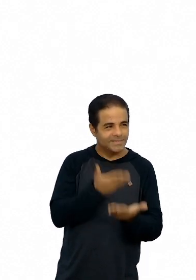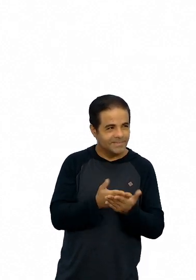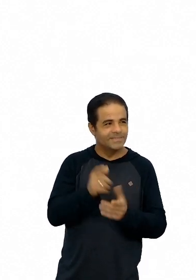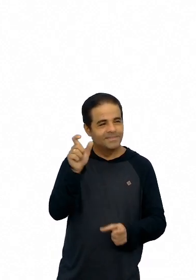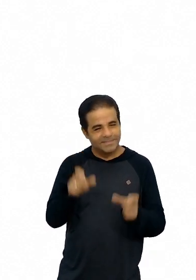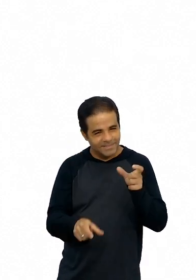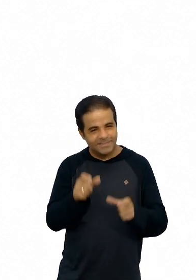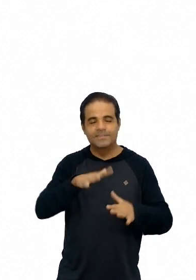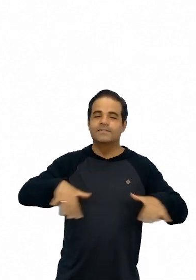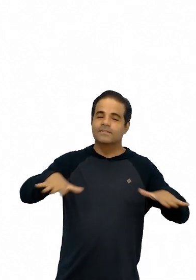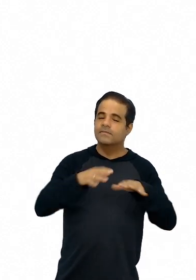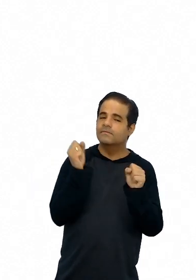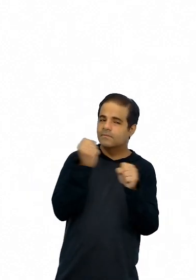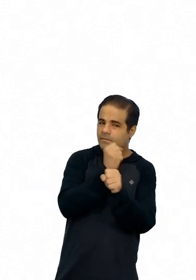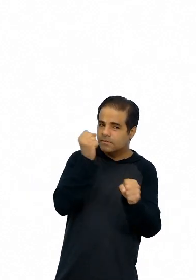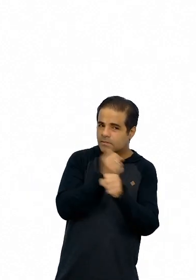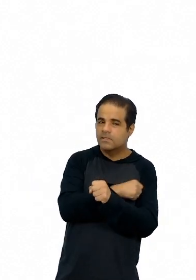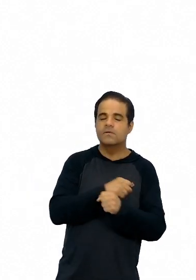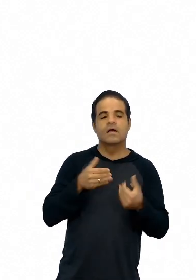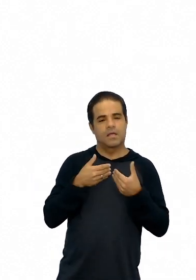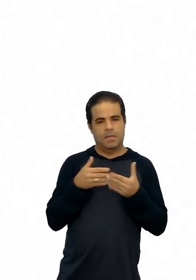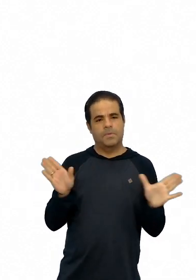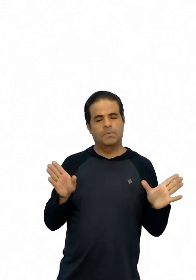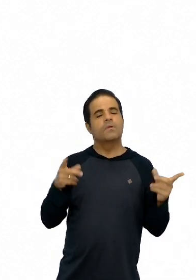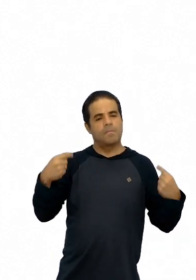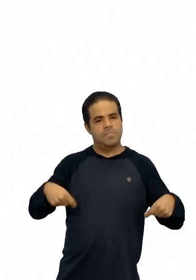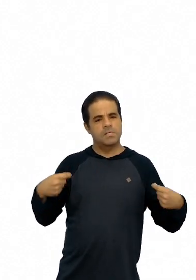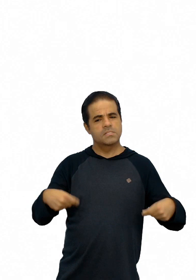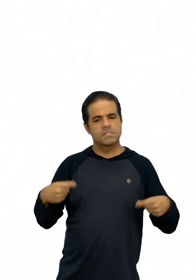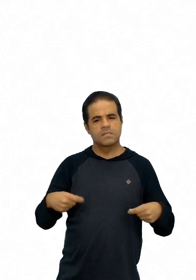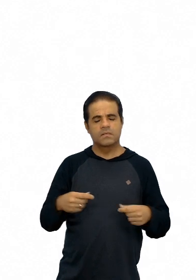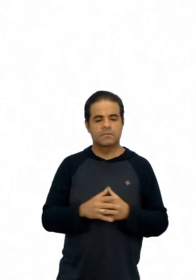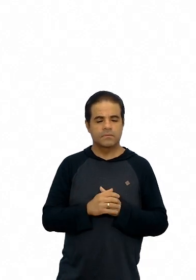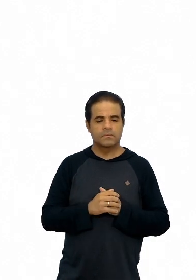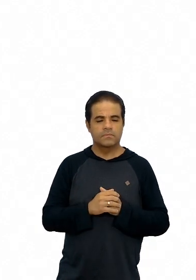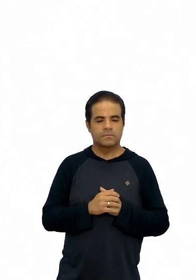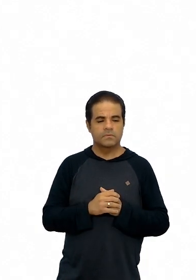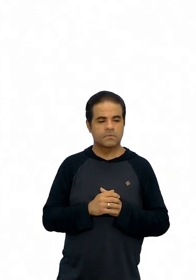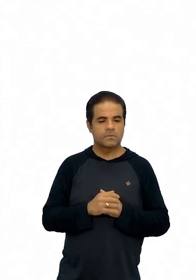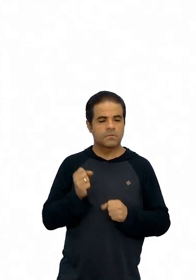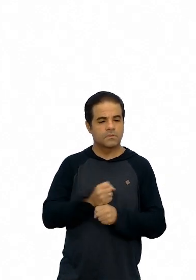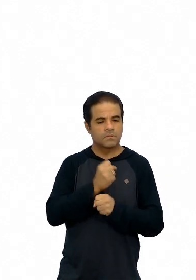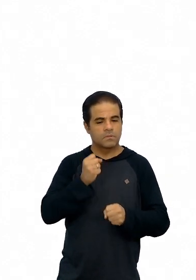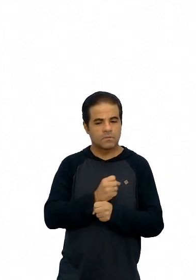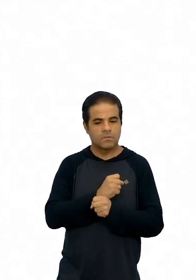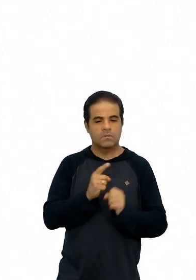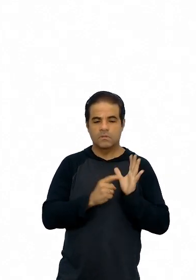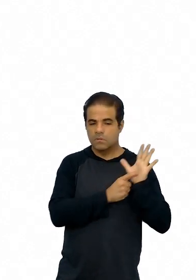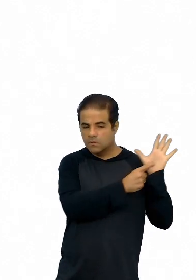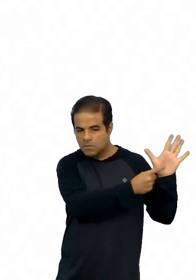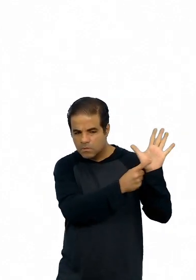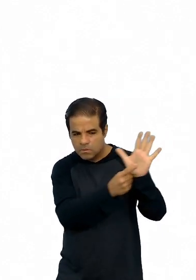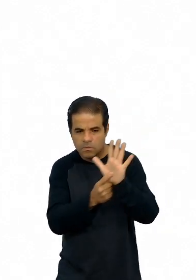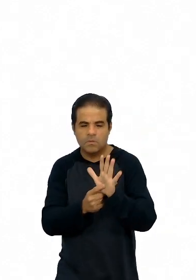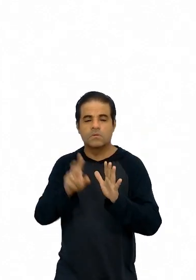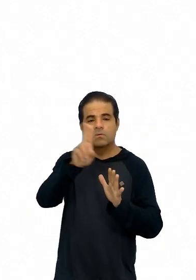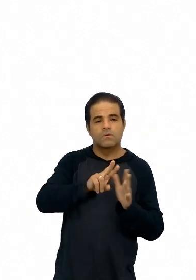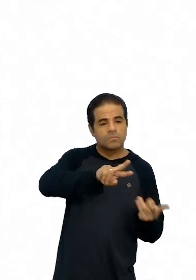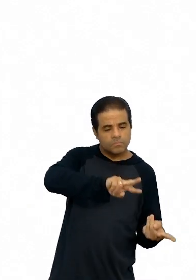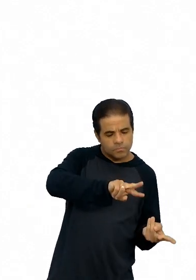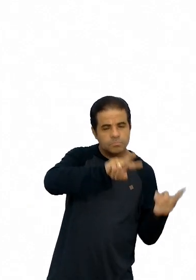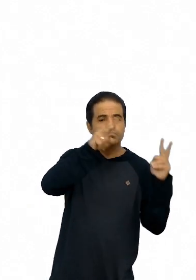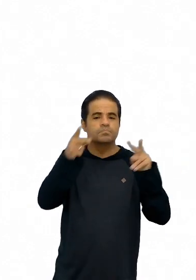que construir essas aberturas, tá? Construa os ângulos indicados a seguir usando o